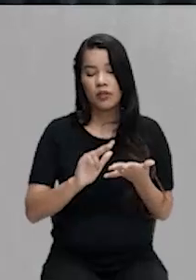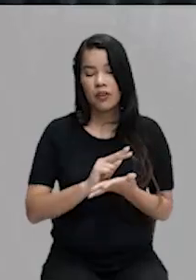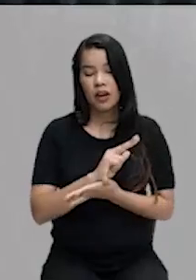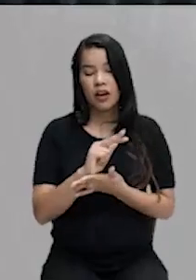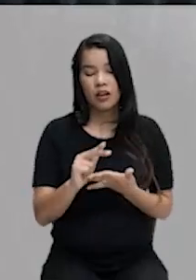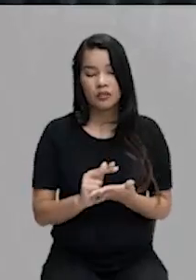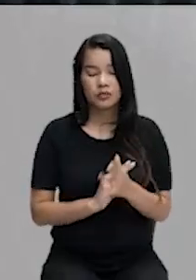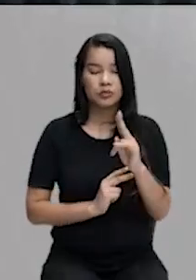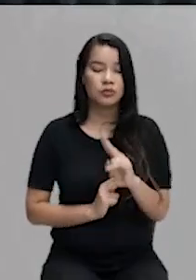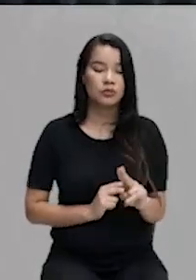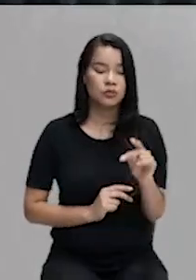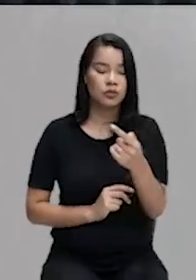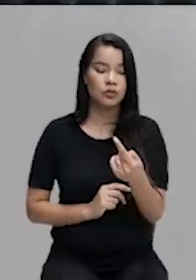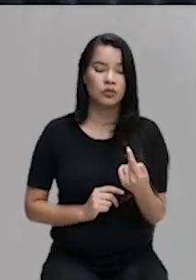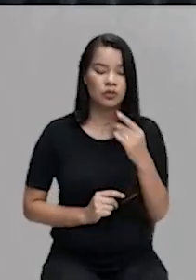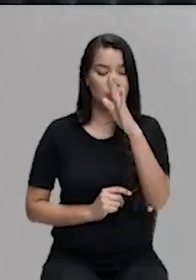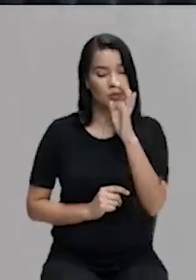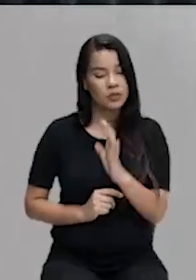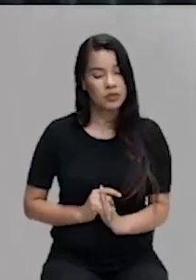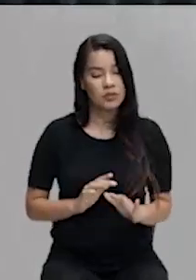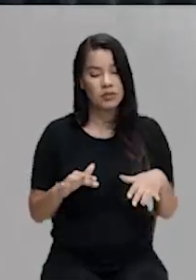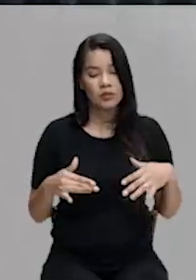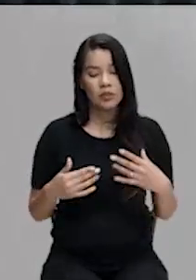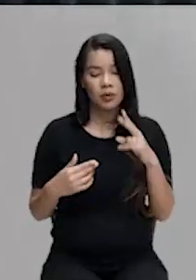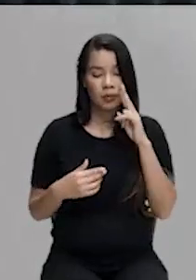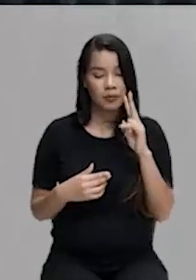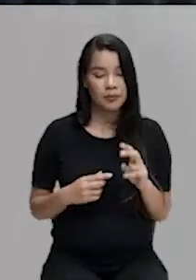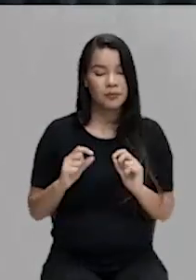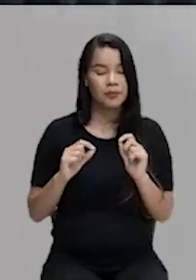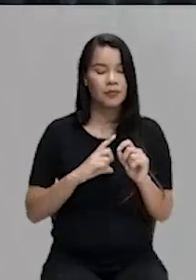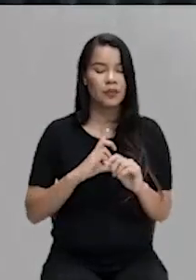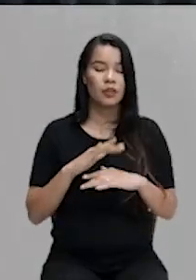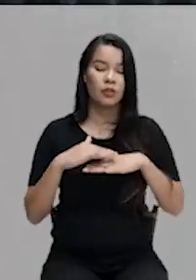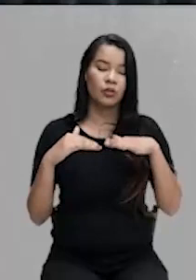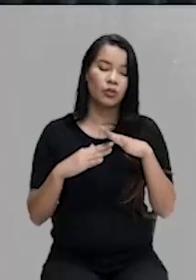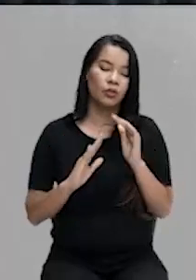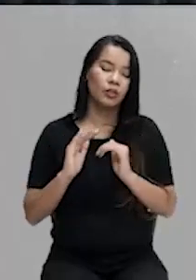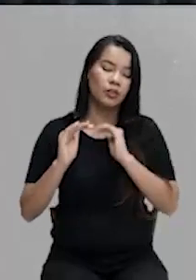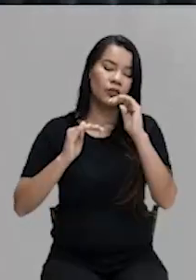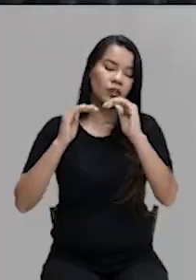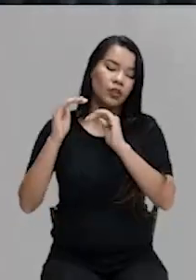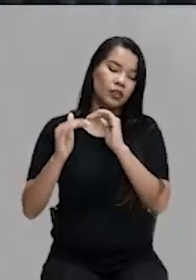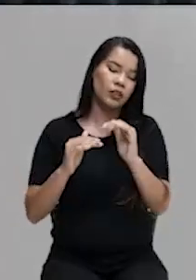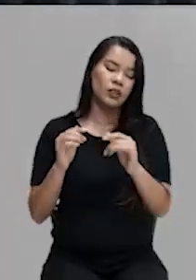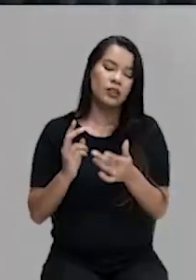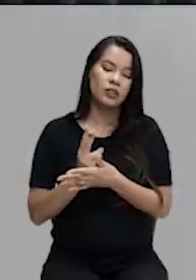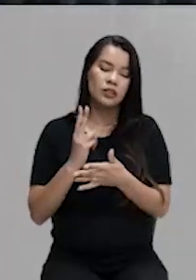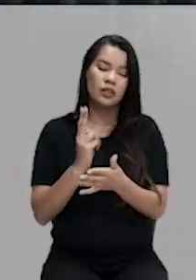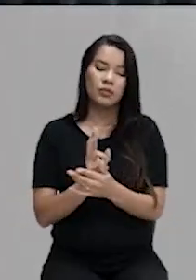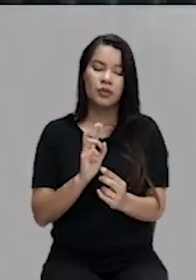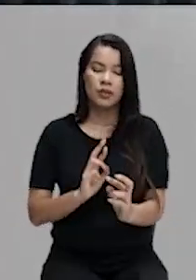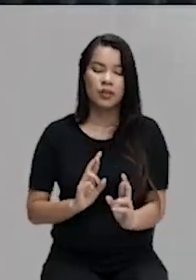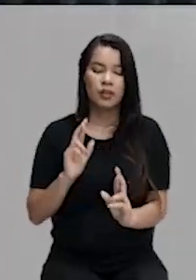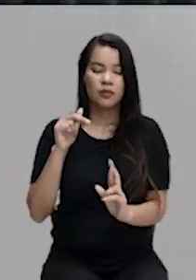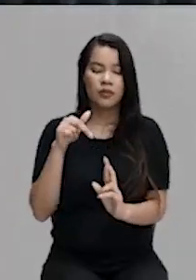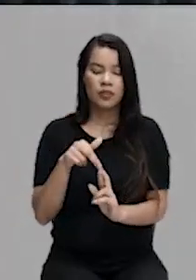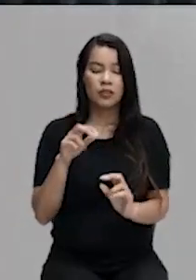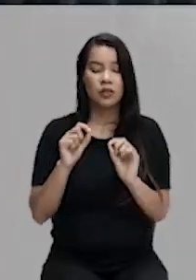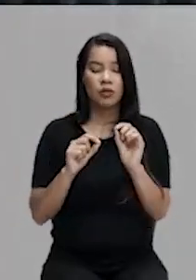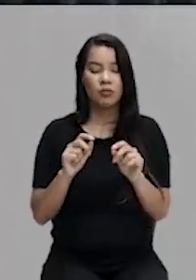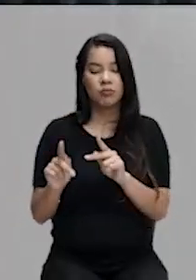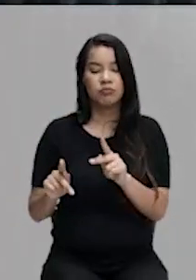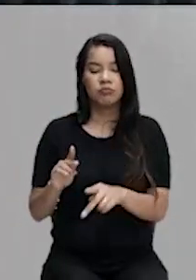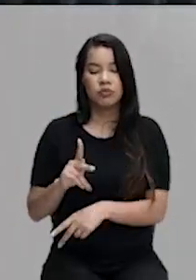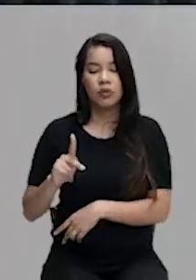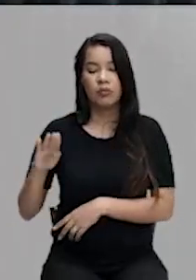aqui no Brasil. Então, vocês podem ver que ocorre toda essa evolução, sempre sempre destinada a um público específico, sempre com um